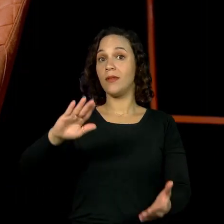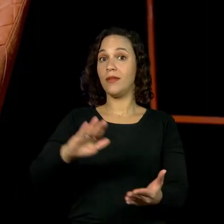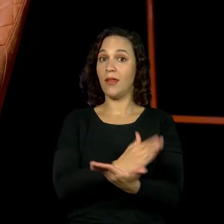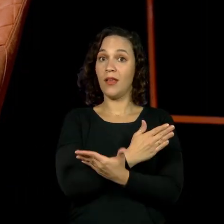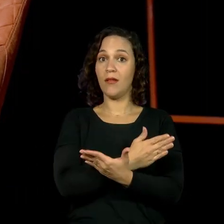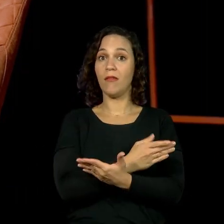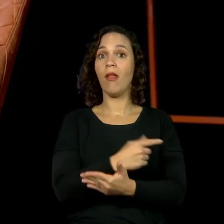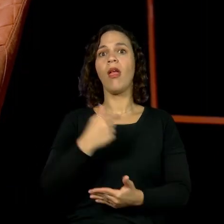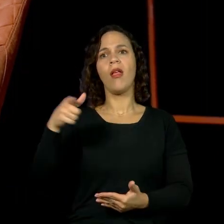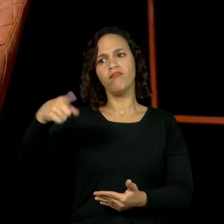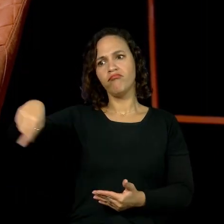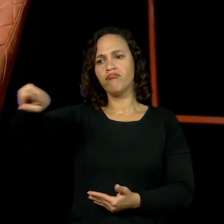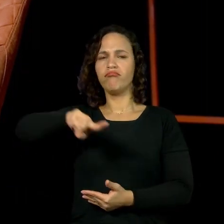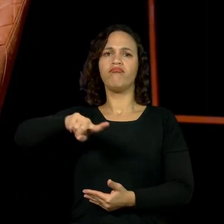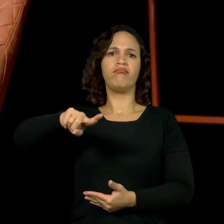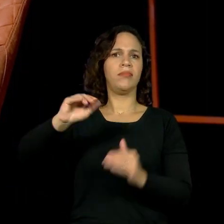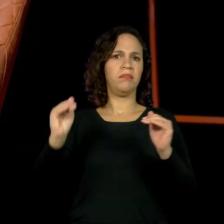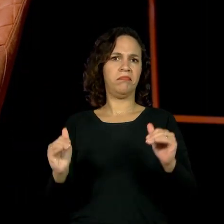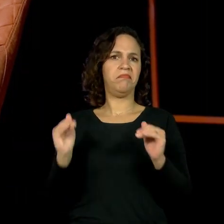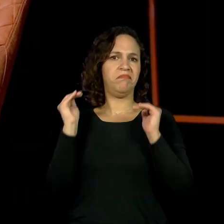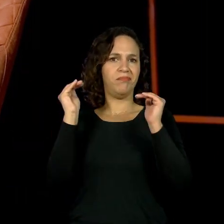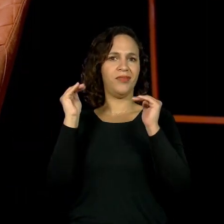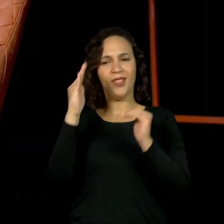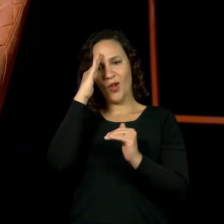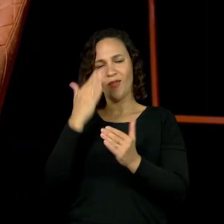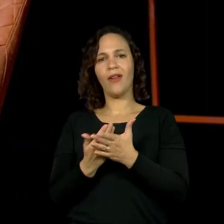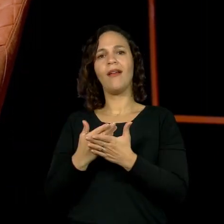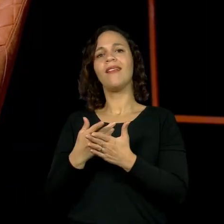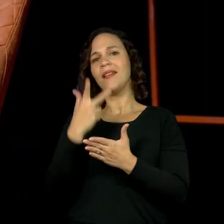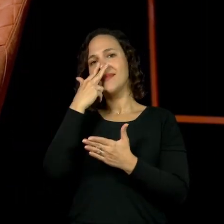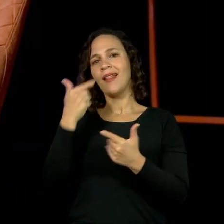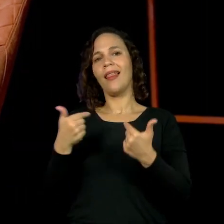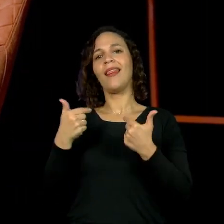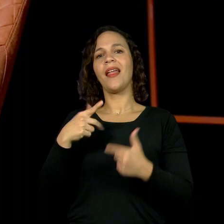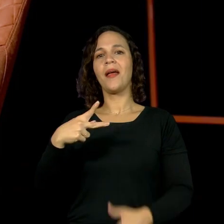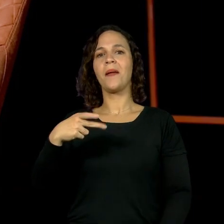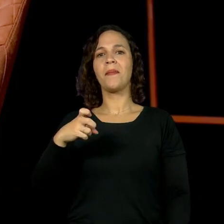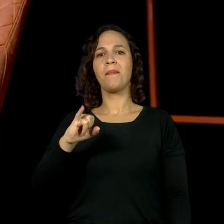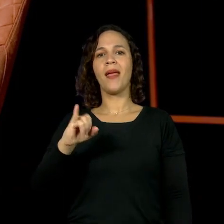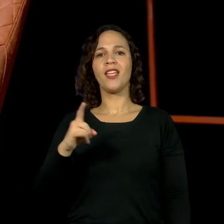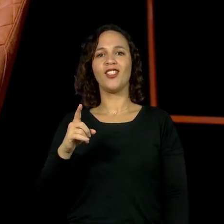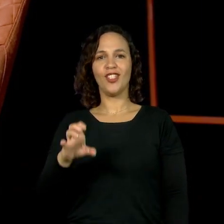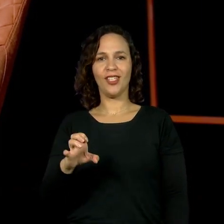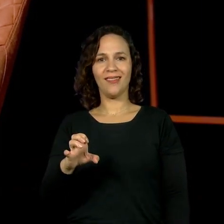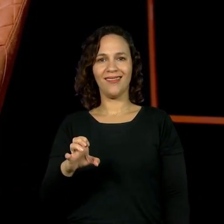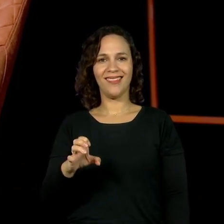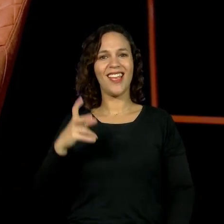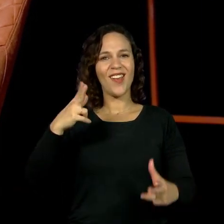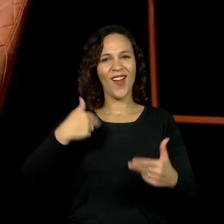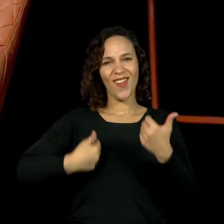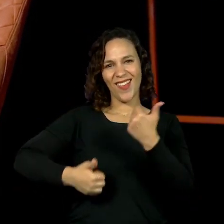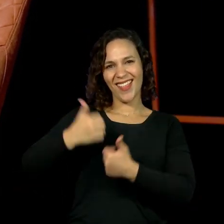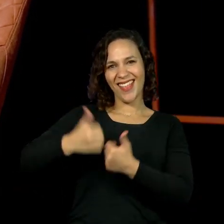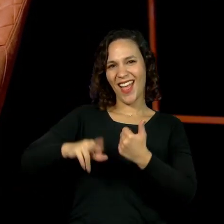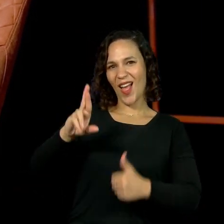cara de confiança, né? O peixe, como eu chamo, né? Romário usa esse termo também, peixe, né? Era o cara protegido, que é de confiança e